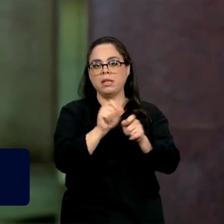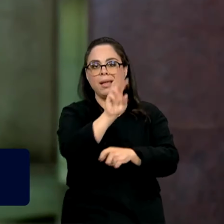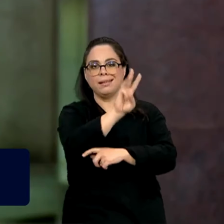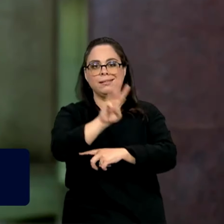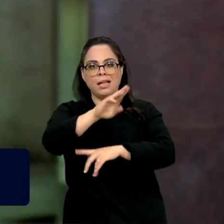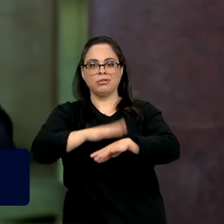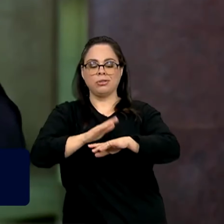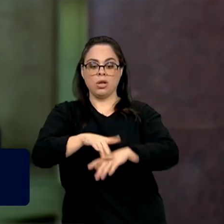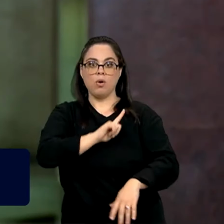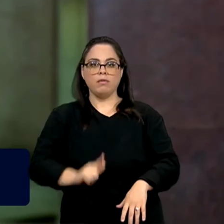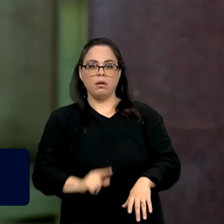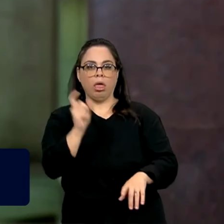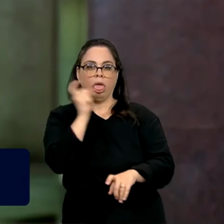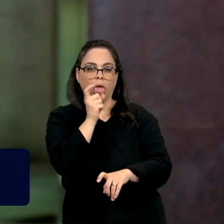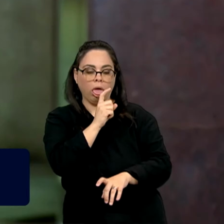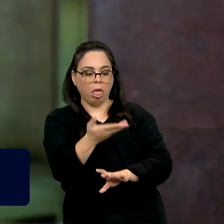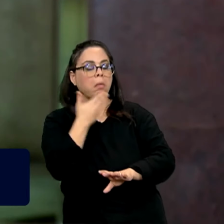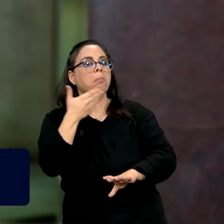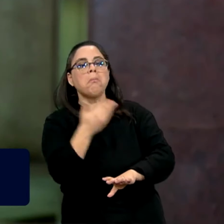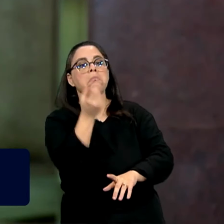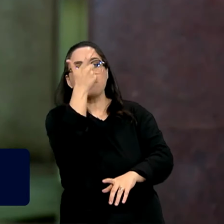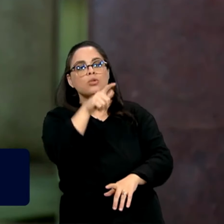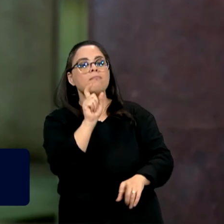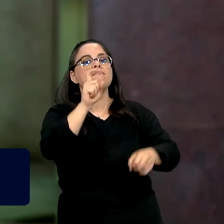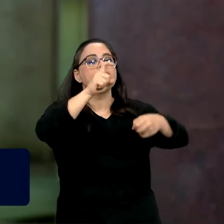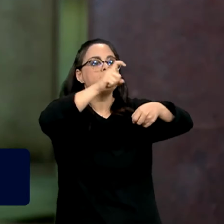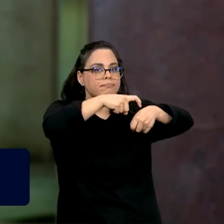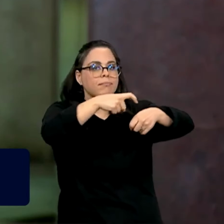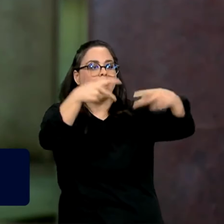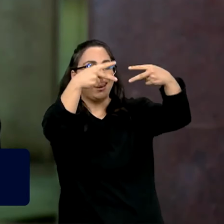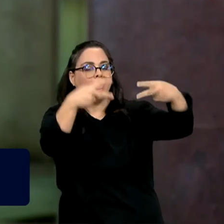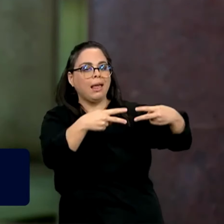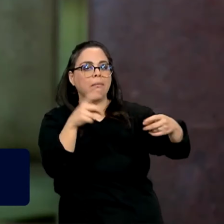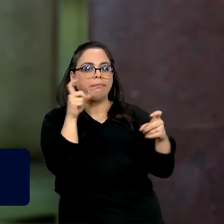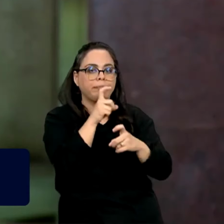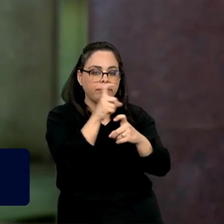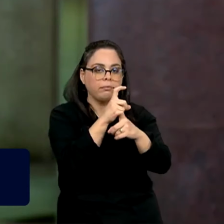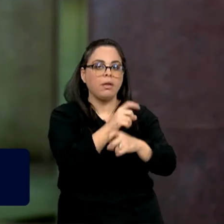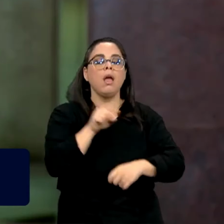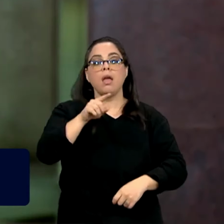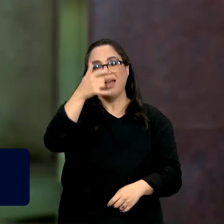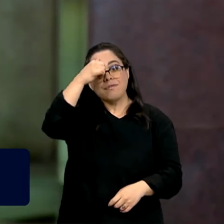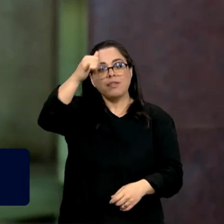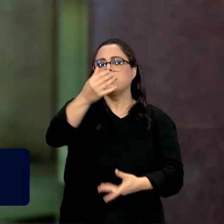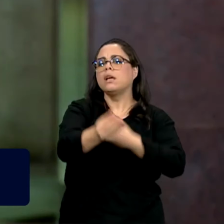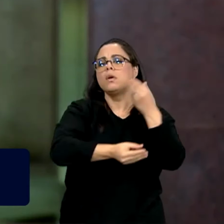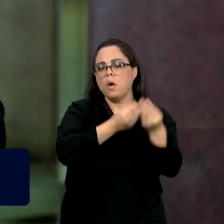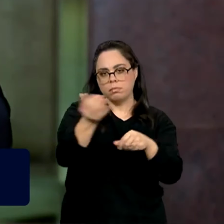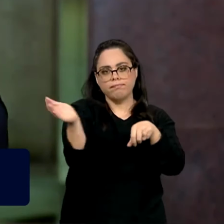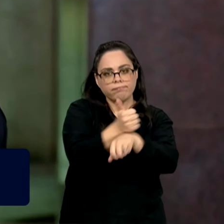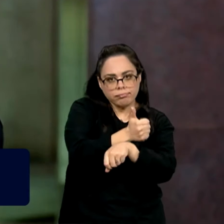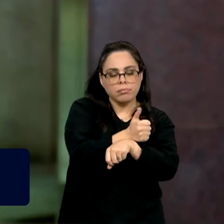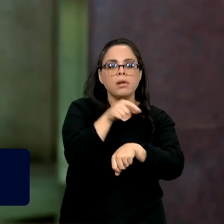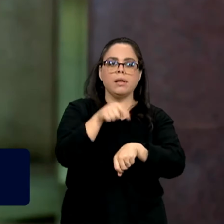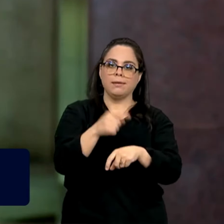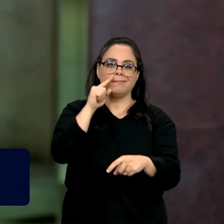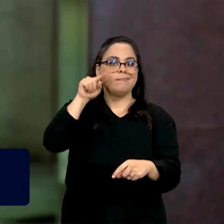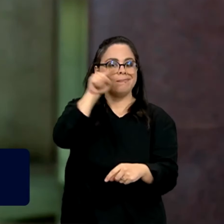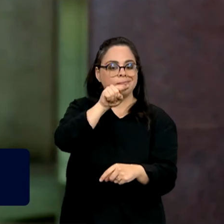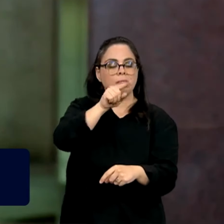sites do próprio governo e no final pedem para clicar no link suspeito. Então, para evitar aí esse golpe também